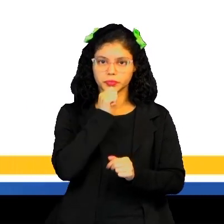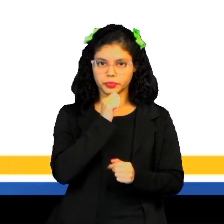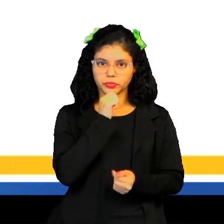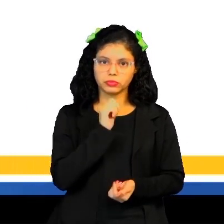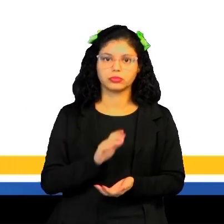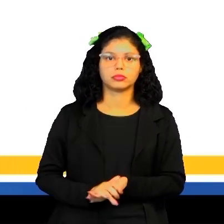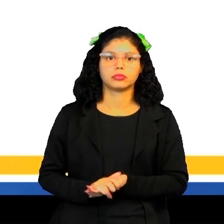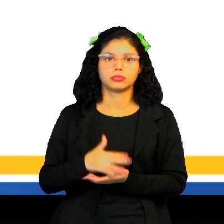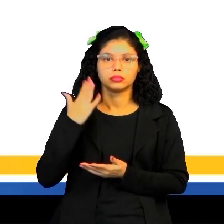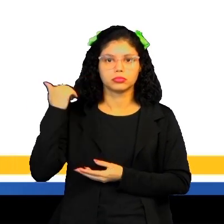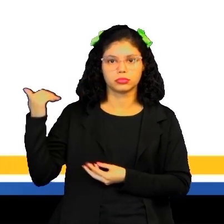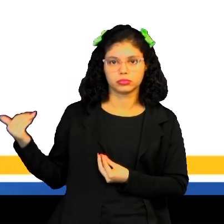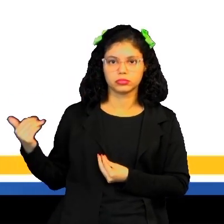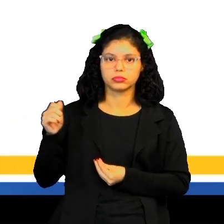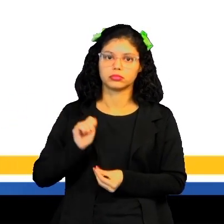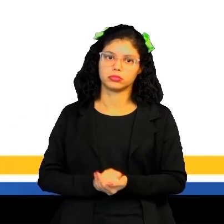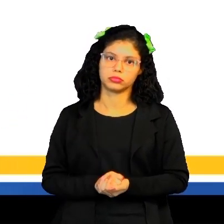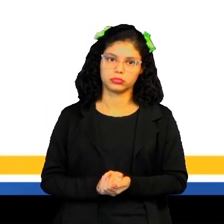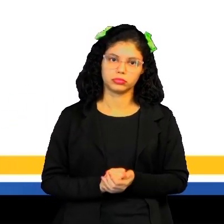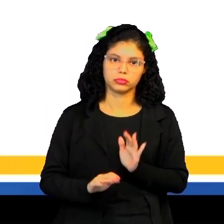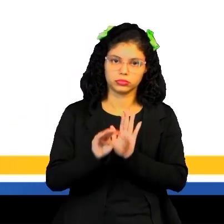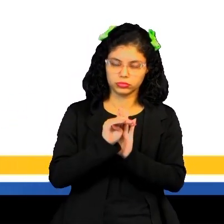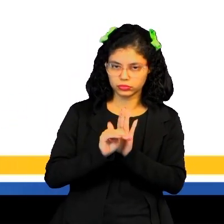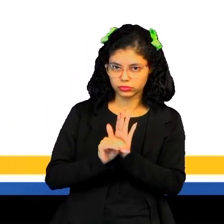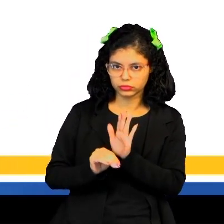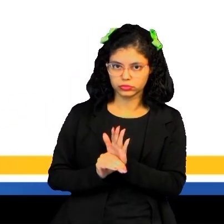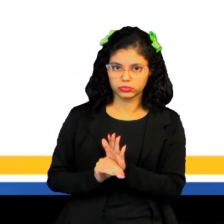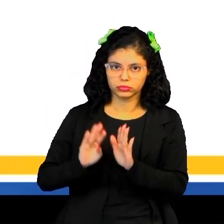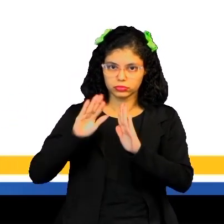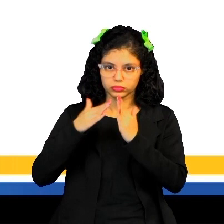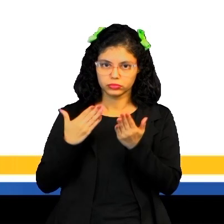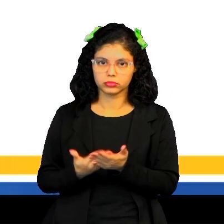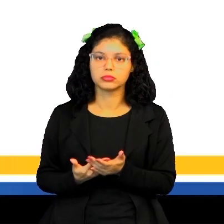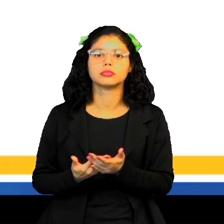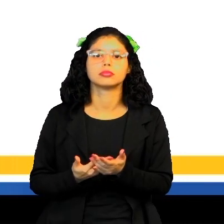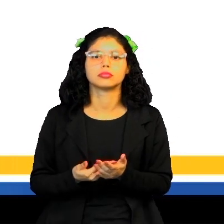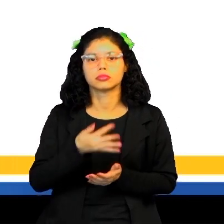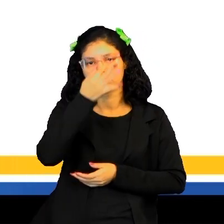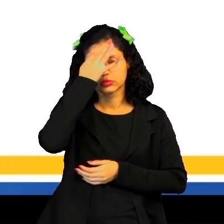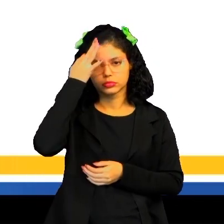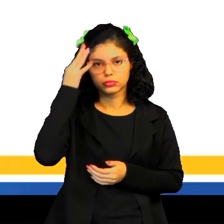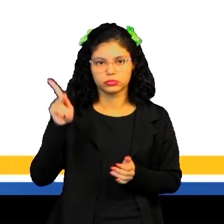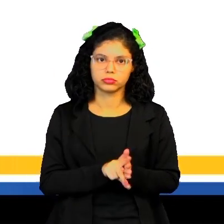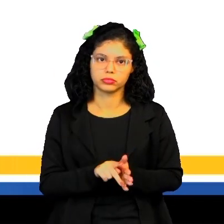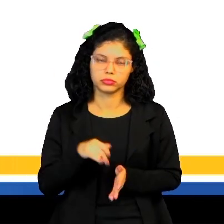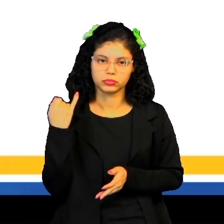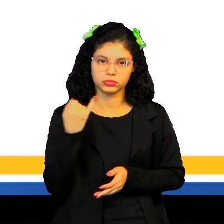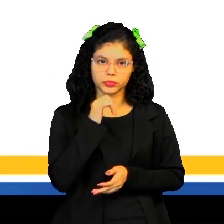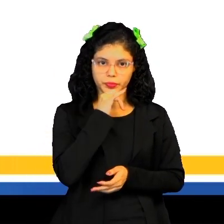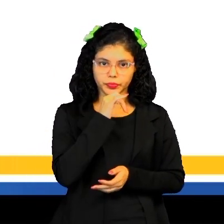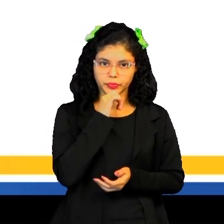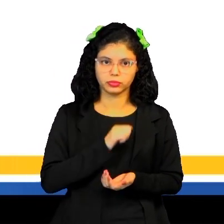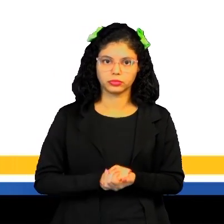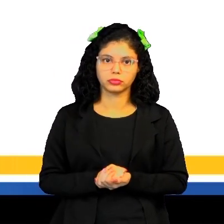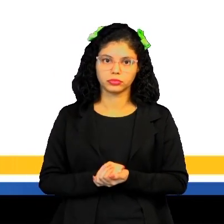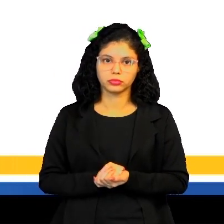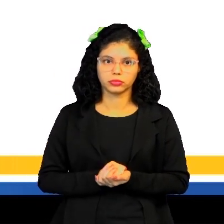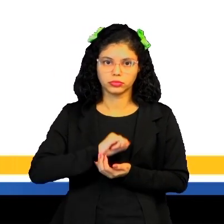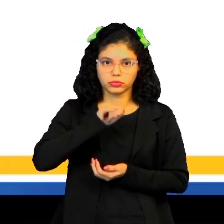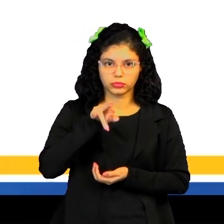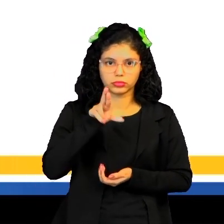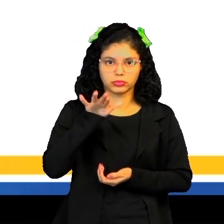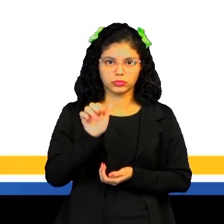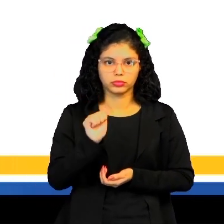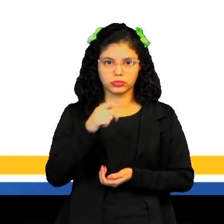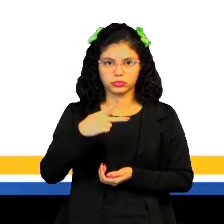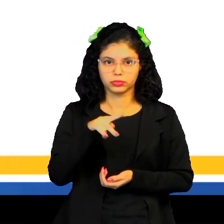tornaram-se bastante famosos e são classificados, em escolas filosóficas específicas, A exemplo, a escola